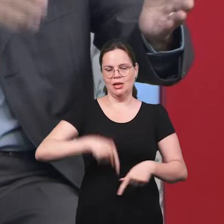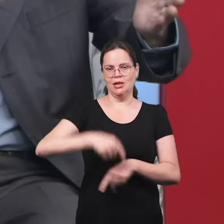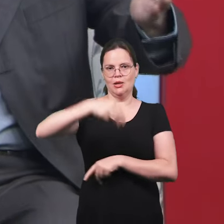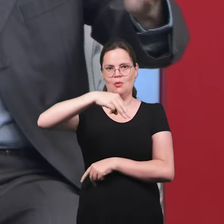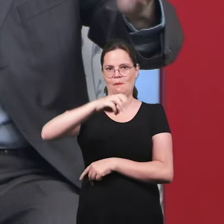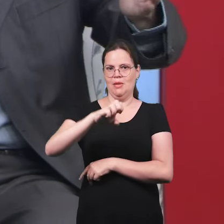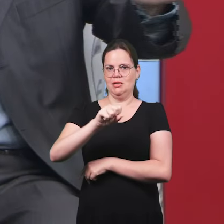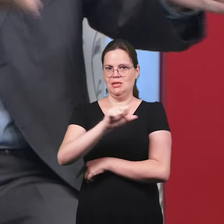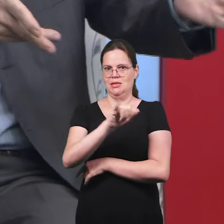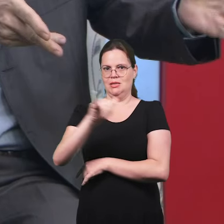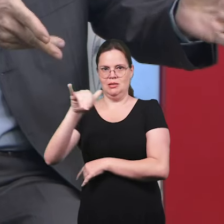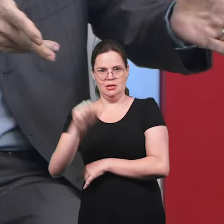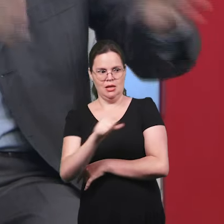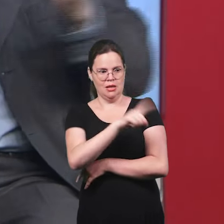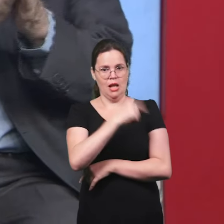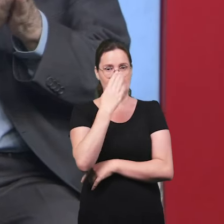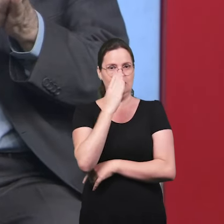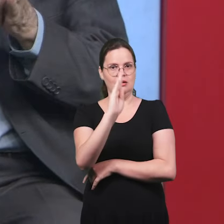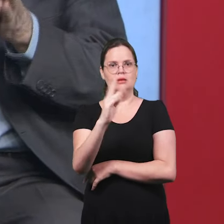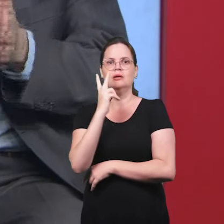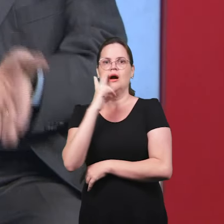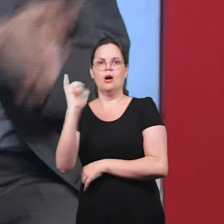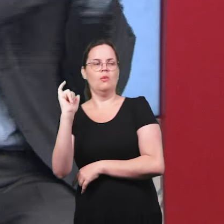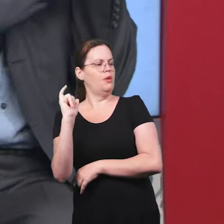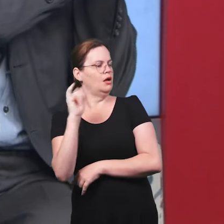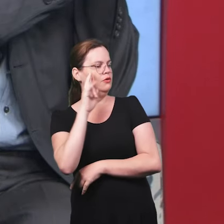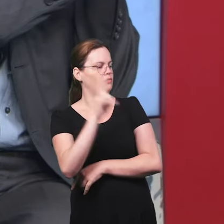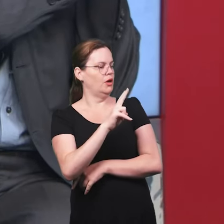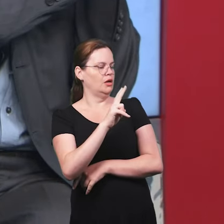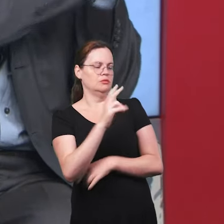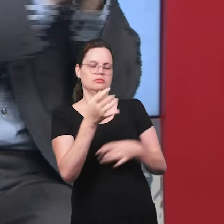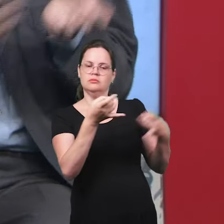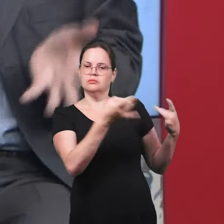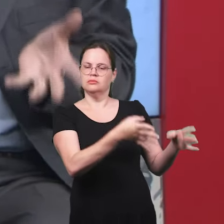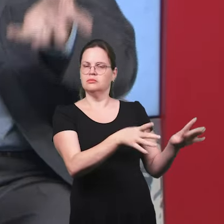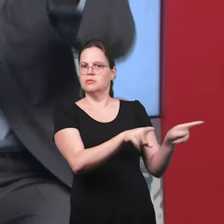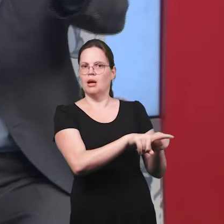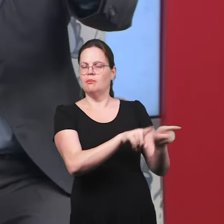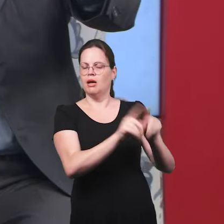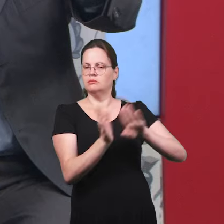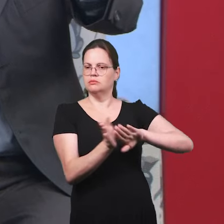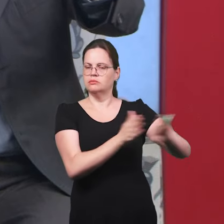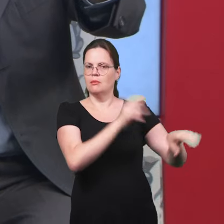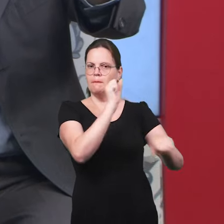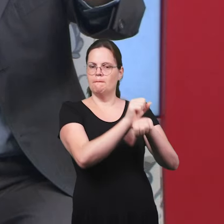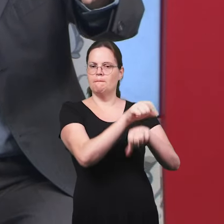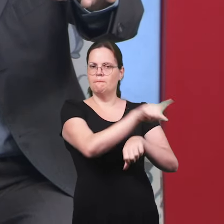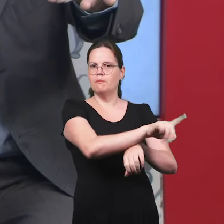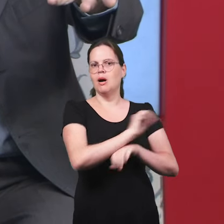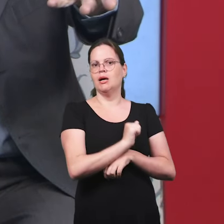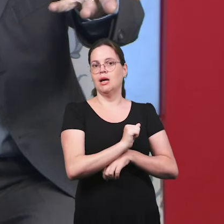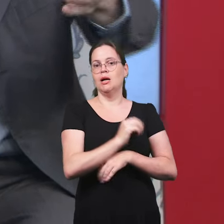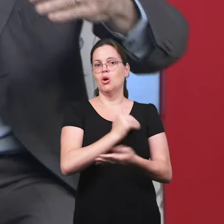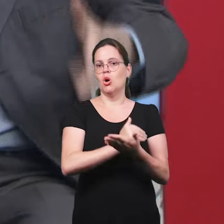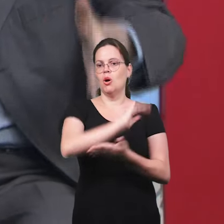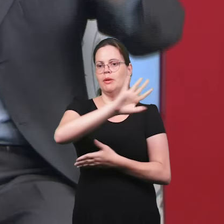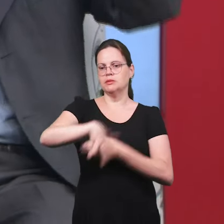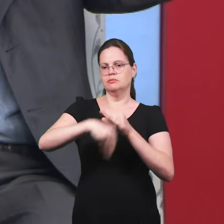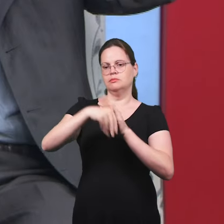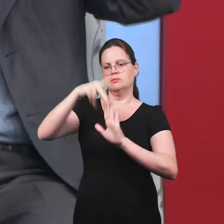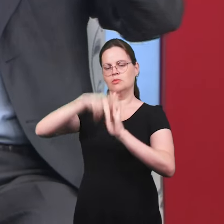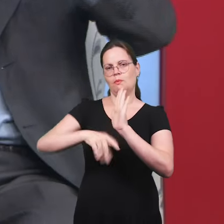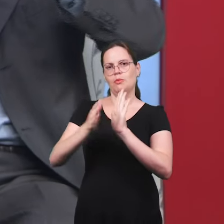Rejeita Jesus, o Pai rejeita eles. Na rejeição deles, ele sai do plano profético de Deus, a igreja entra no plano profético de Deus.